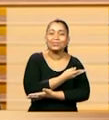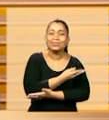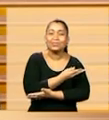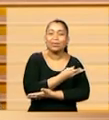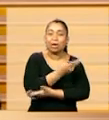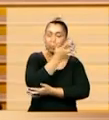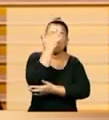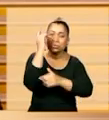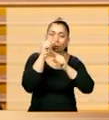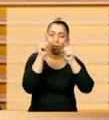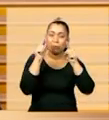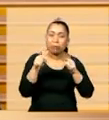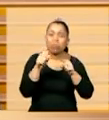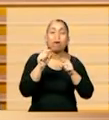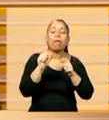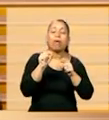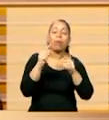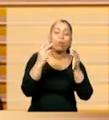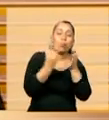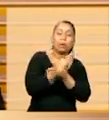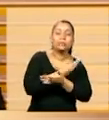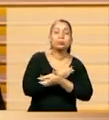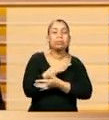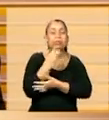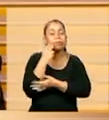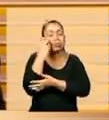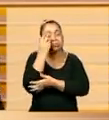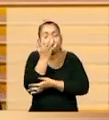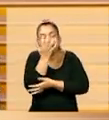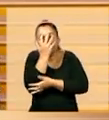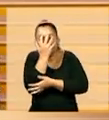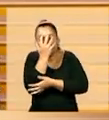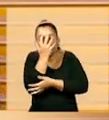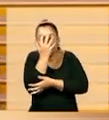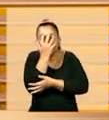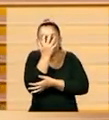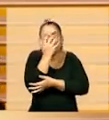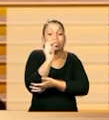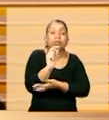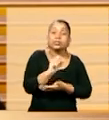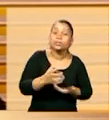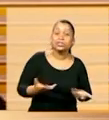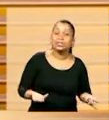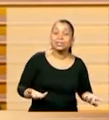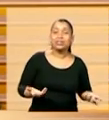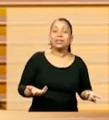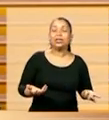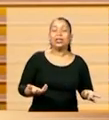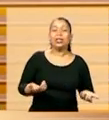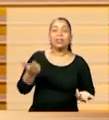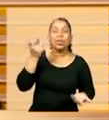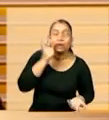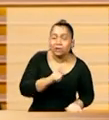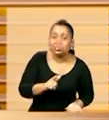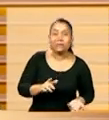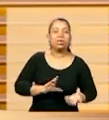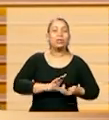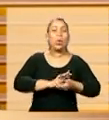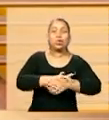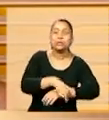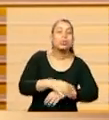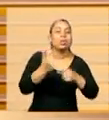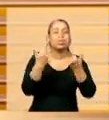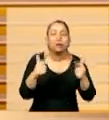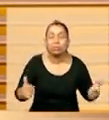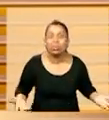para voltar para a rotina se sentia às vezes envergonhado perante os colegas de ineficiência ou inépcia, né?